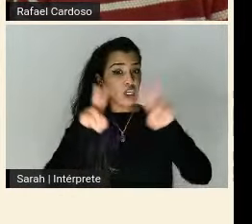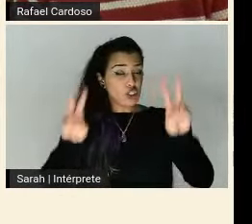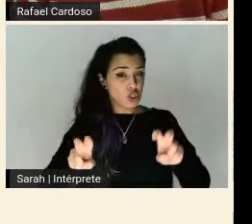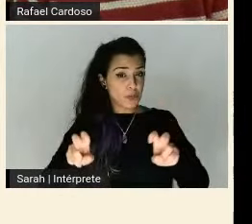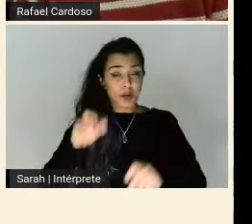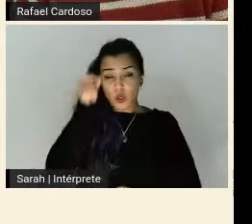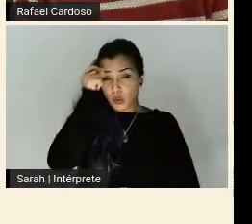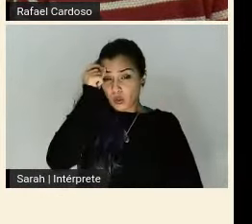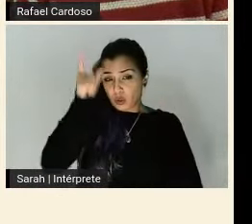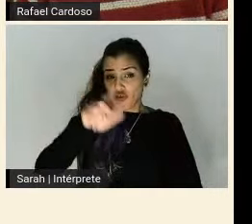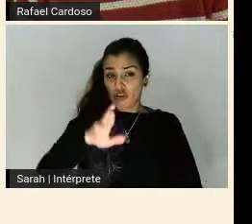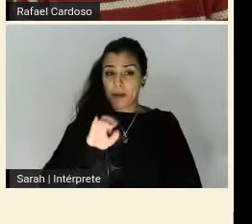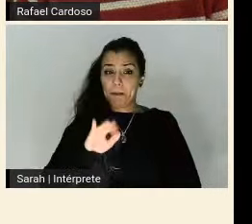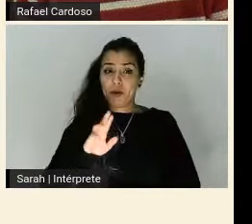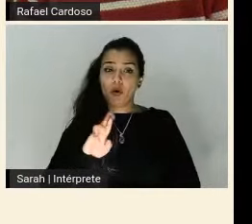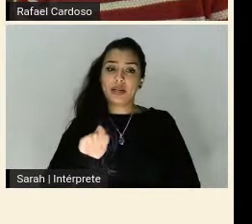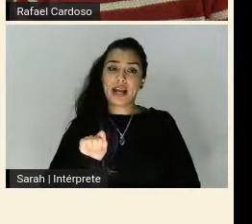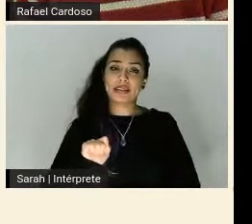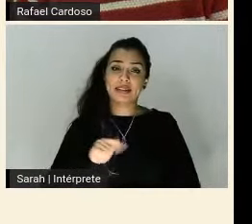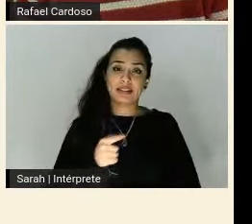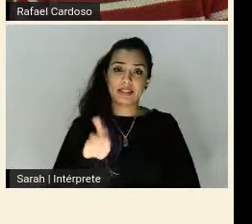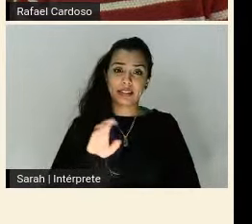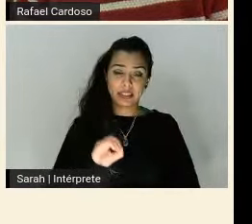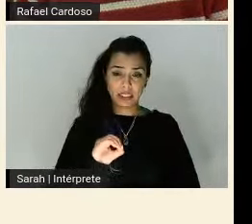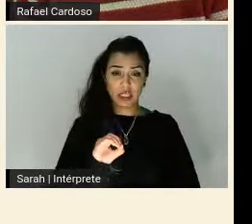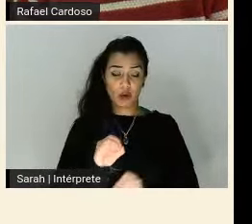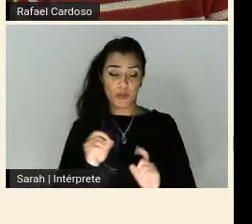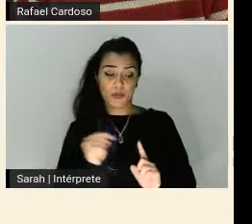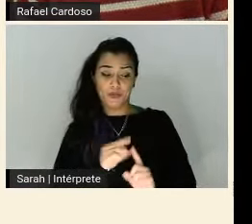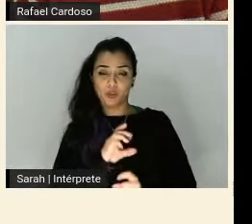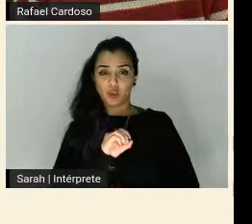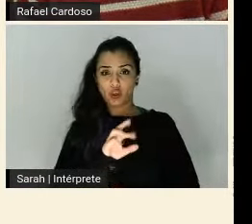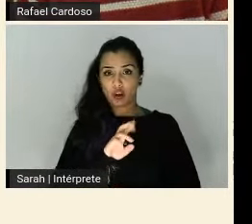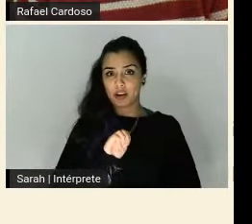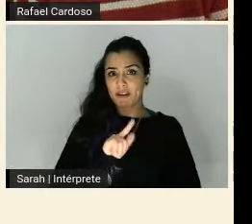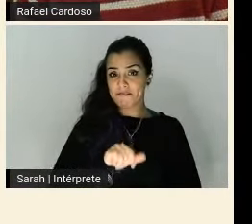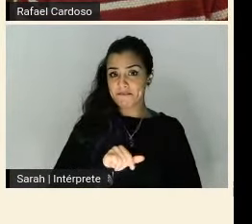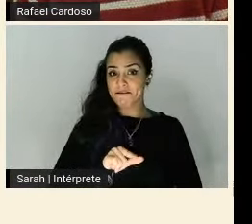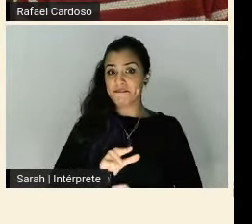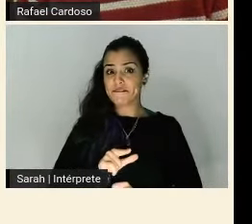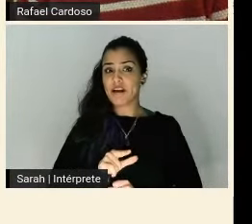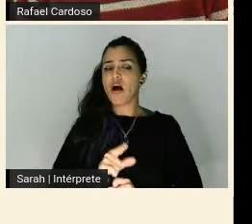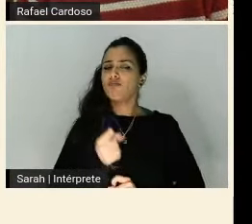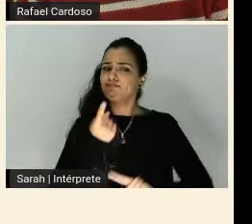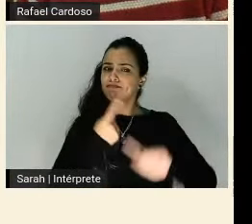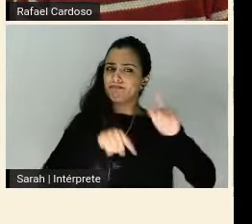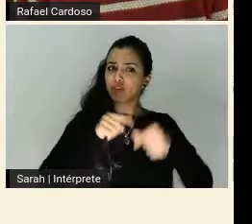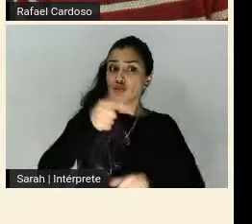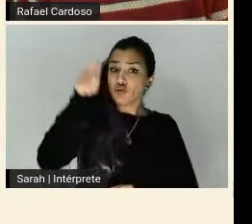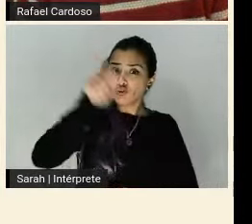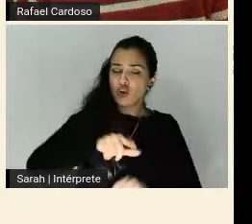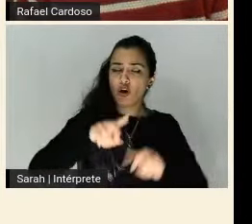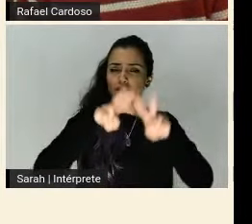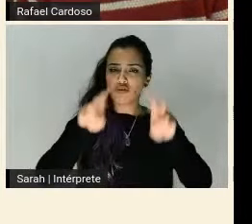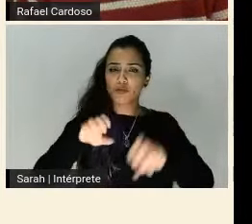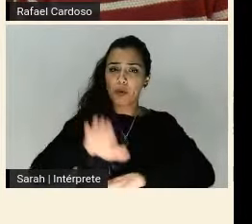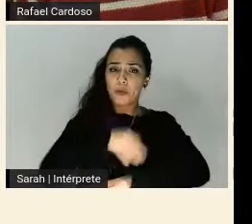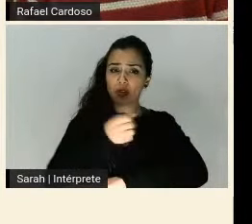importação, Lorival atualiza e radicaliza a ideia do modernismo como descoberta da alma